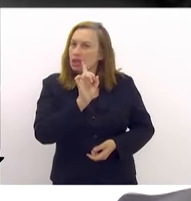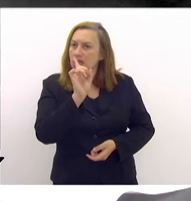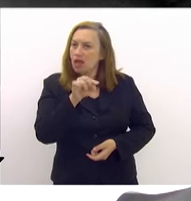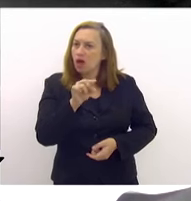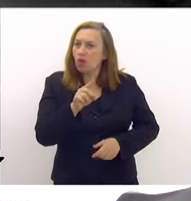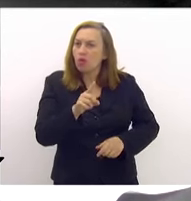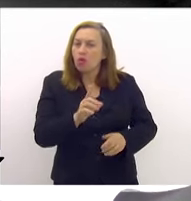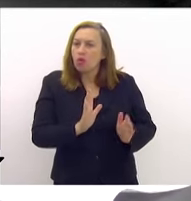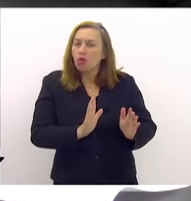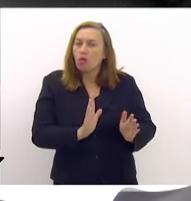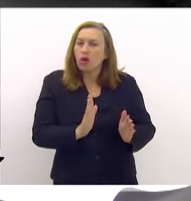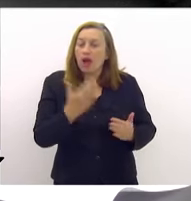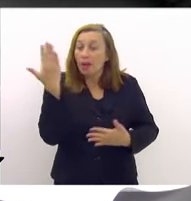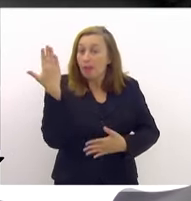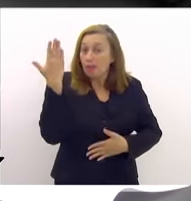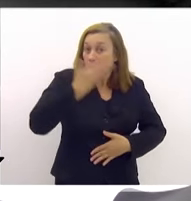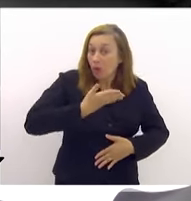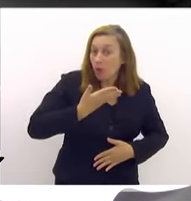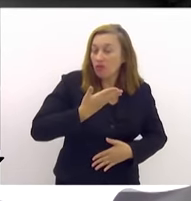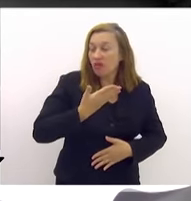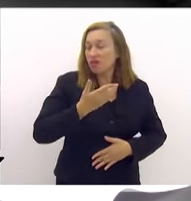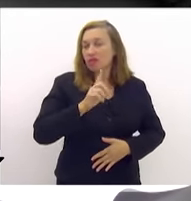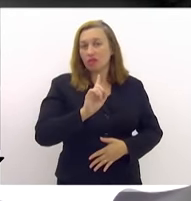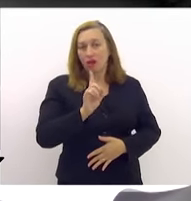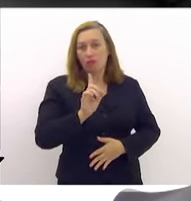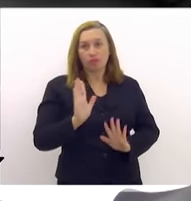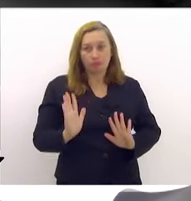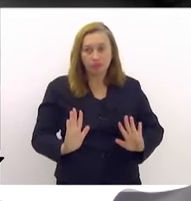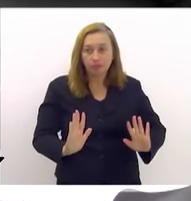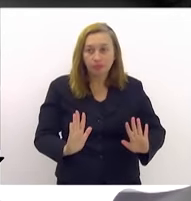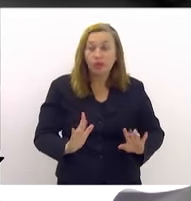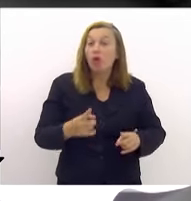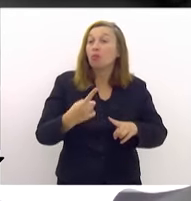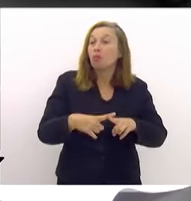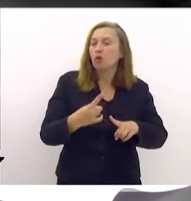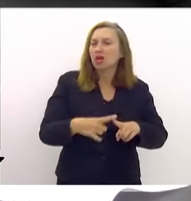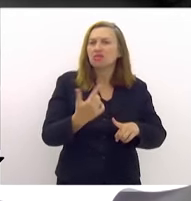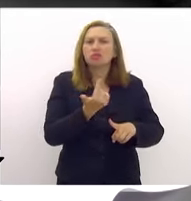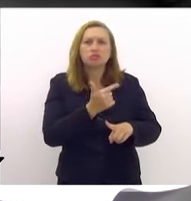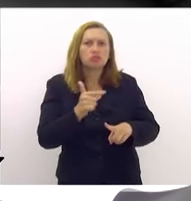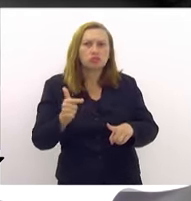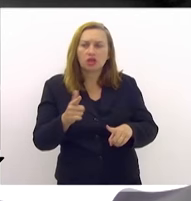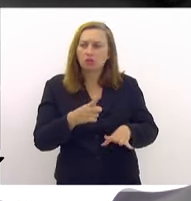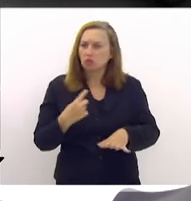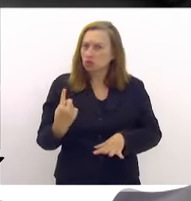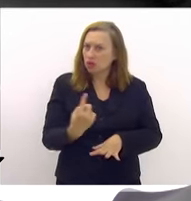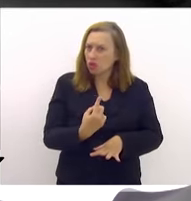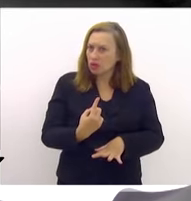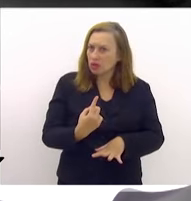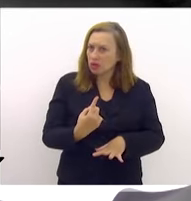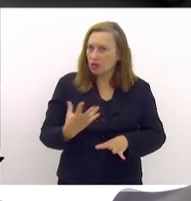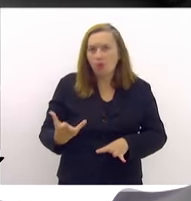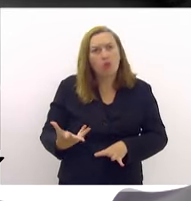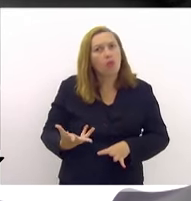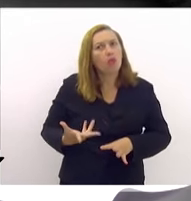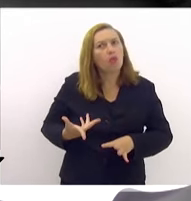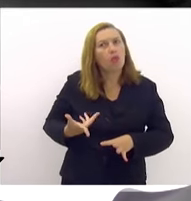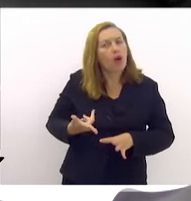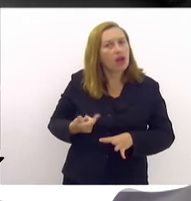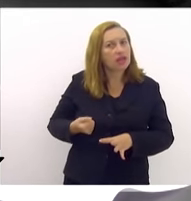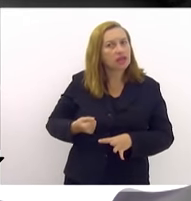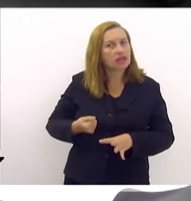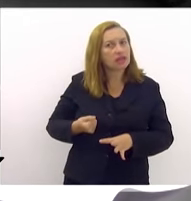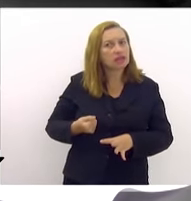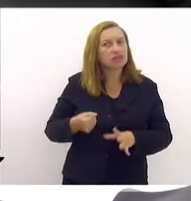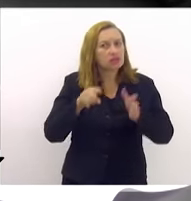validação, a comprovação, etc., etc. Até porque nós não temos condições de